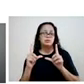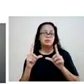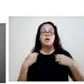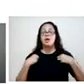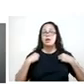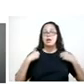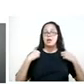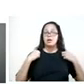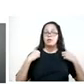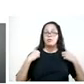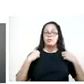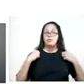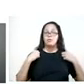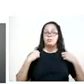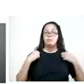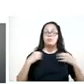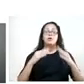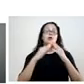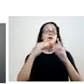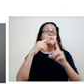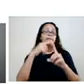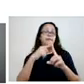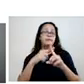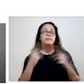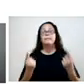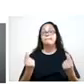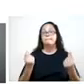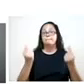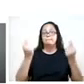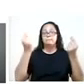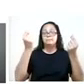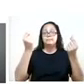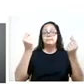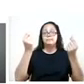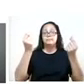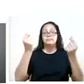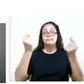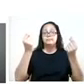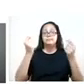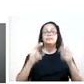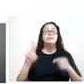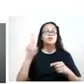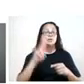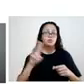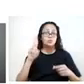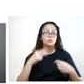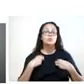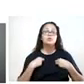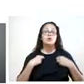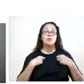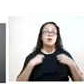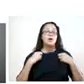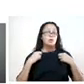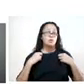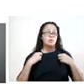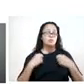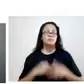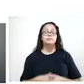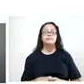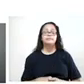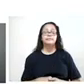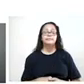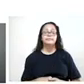vestimentas, é possível identificar o clero e a nobreza, né? Que usam trajes semelhantes aos de cavaleiros e